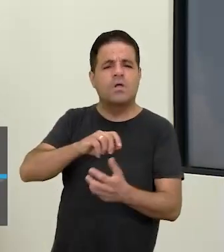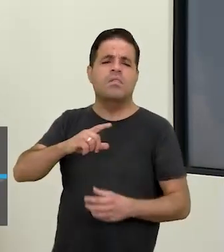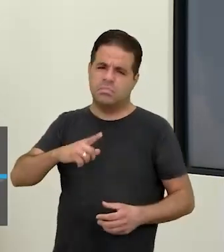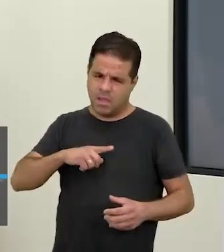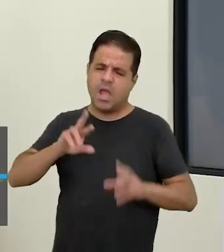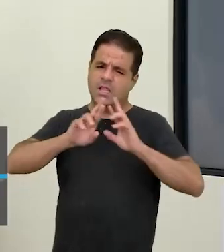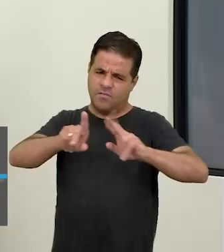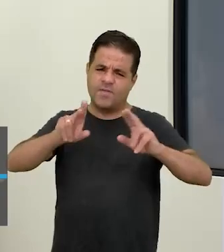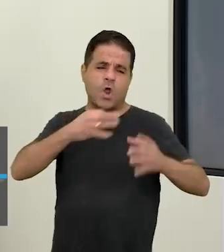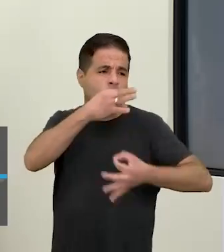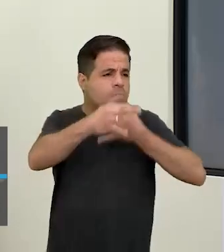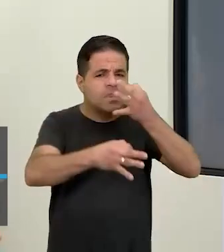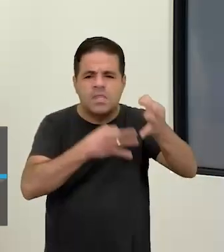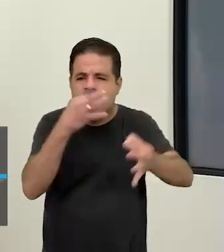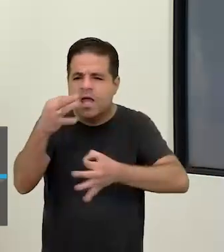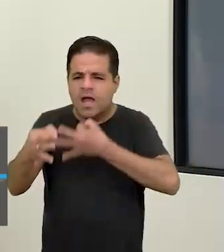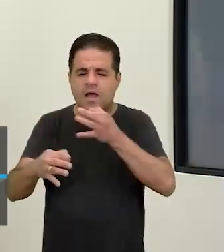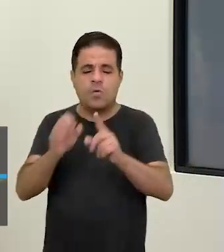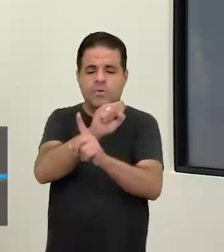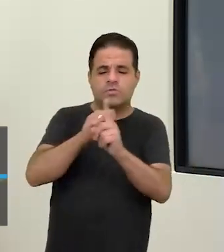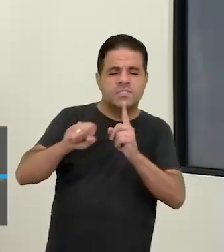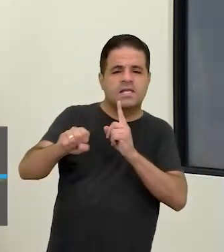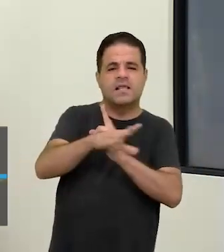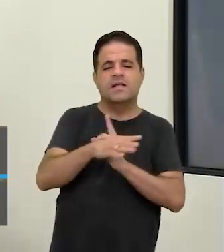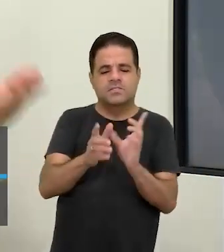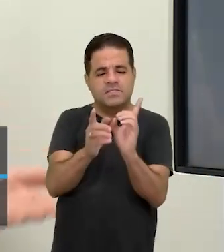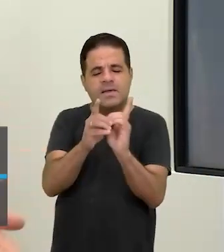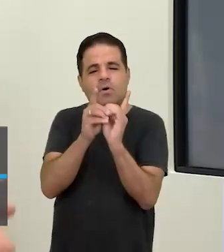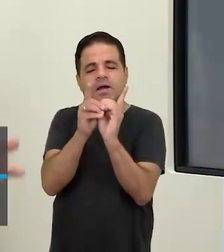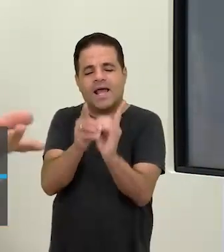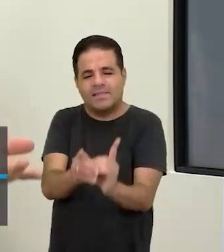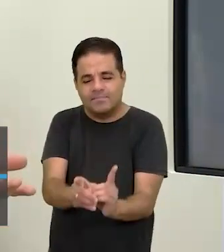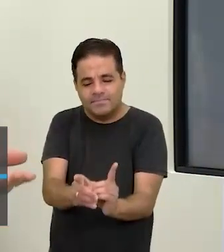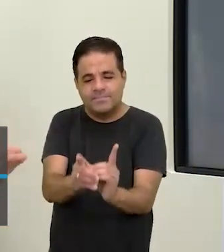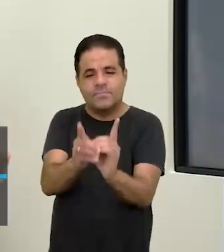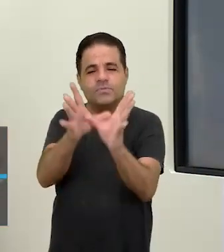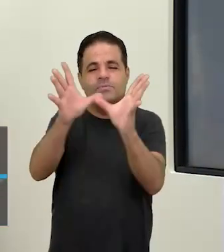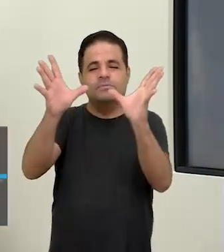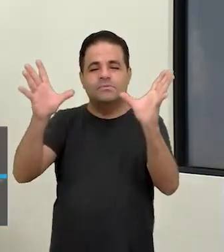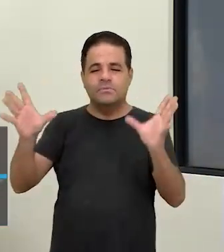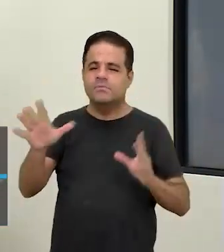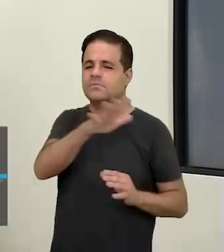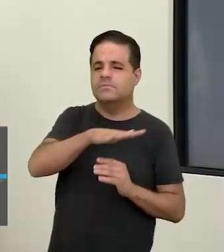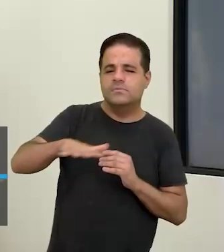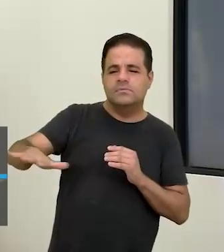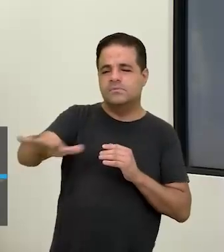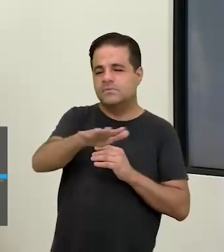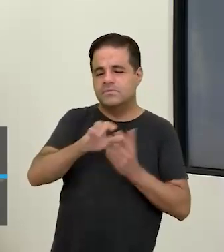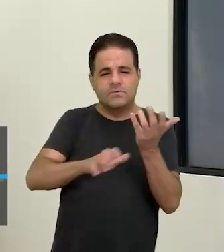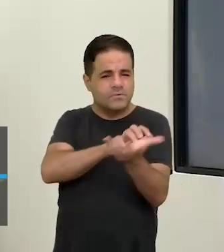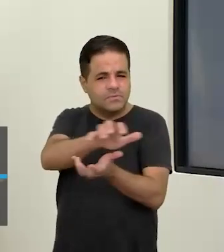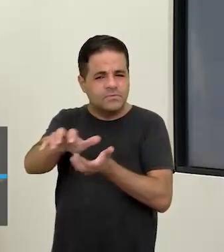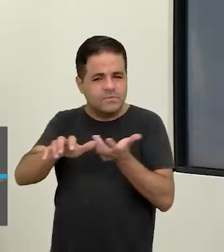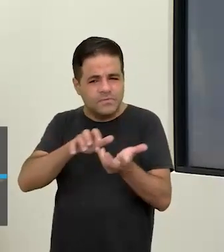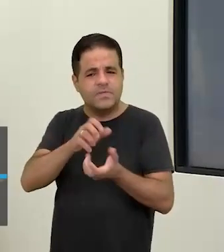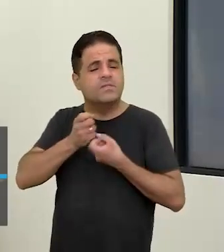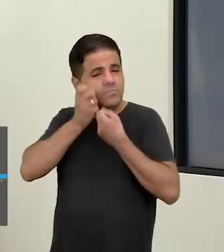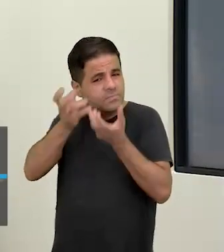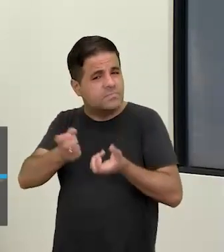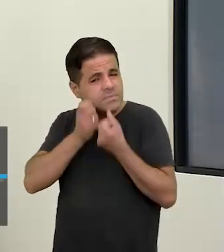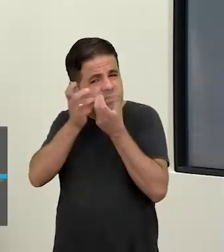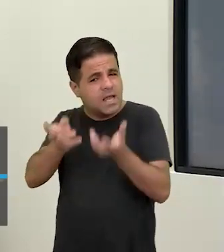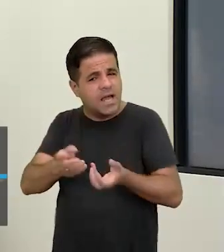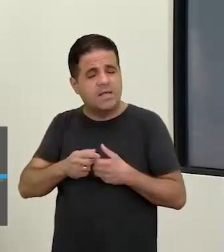haver divergência, e numa sociedade democrática e de direito como a nossa, o conflito é um dado que